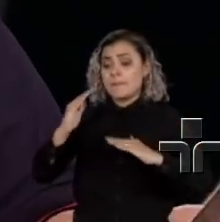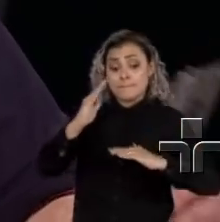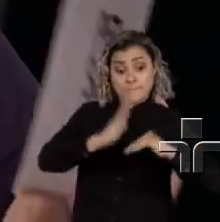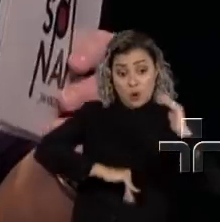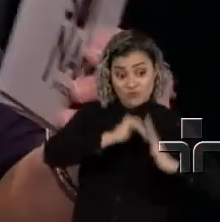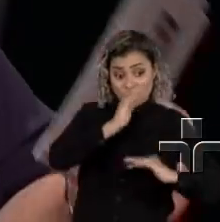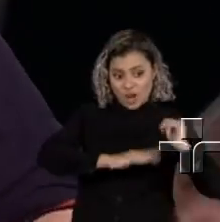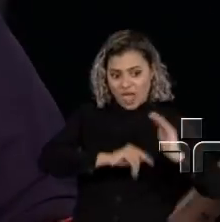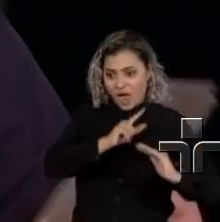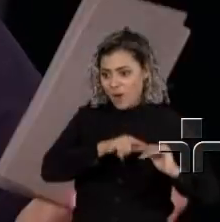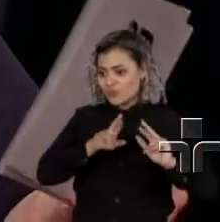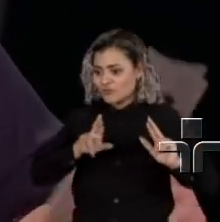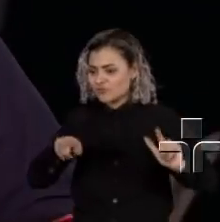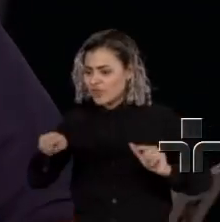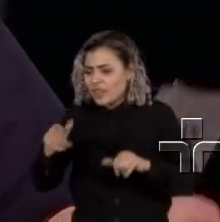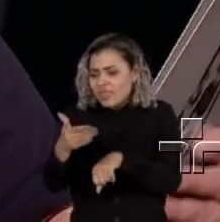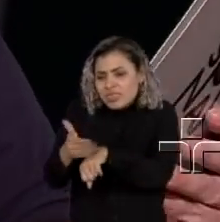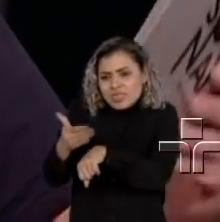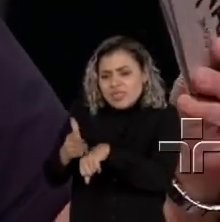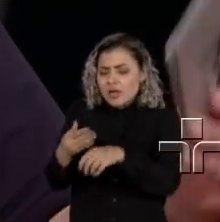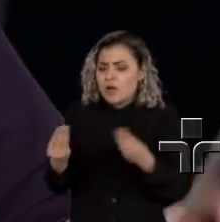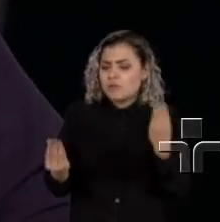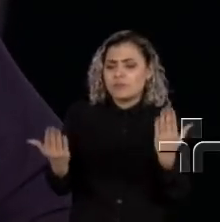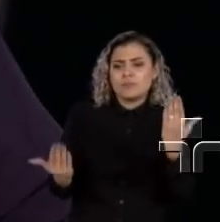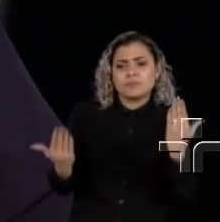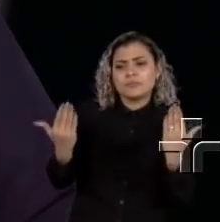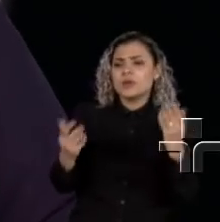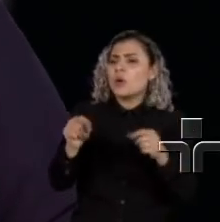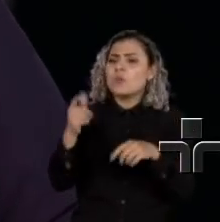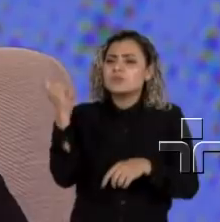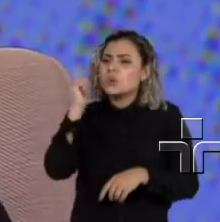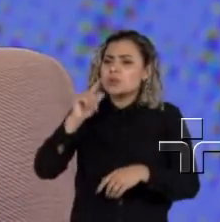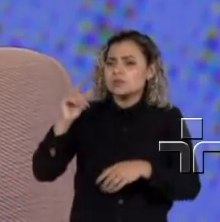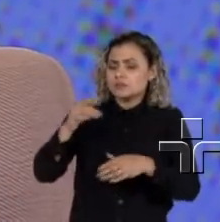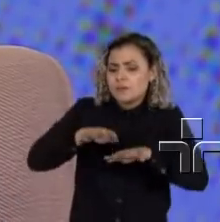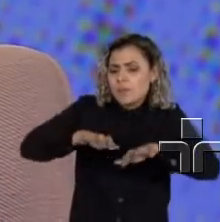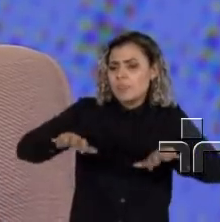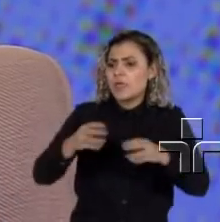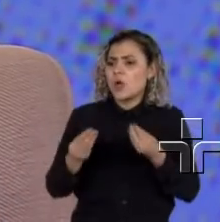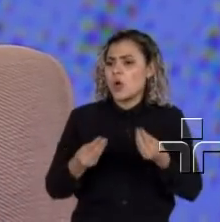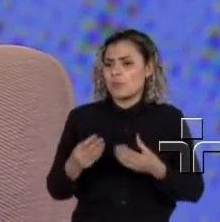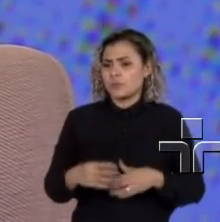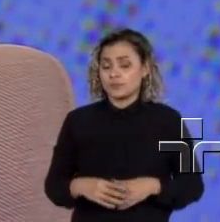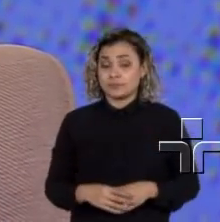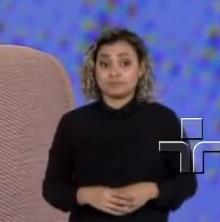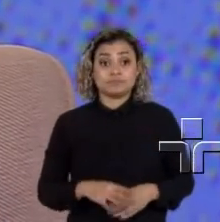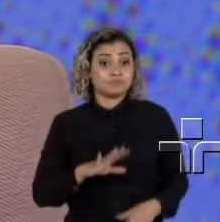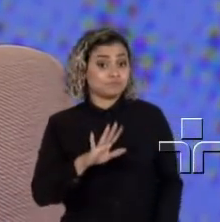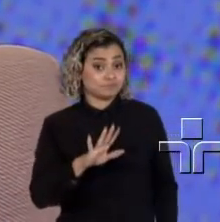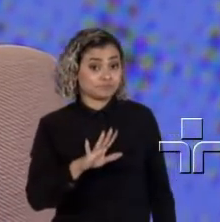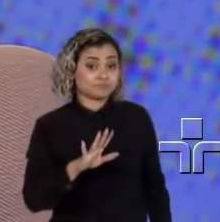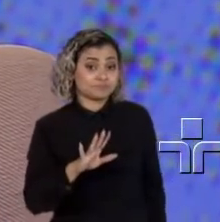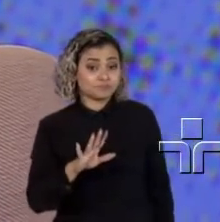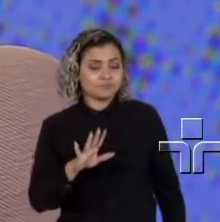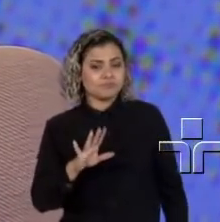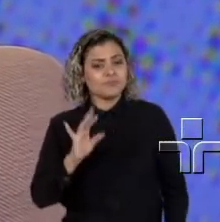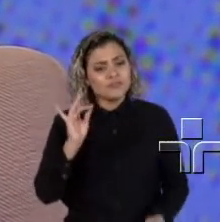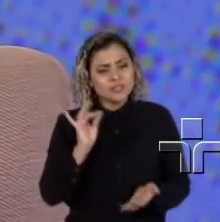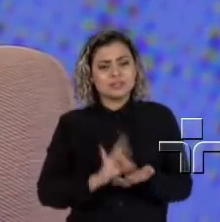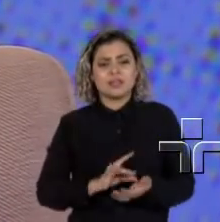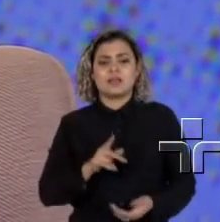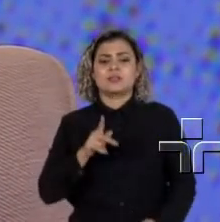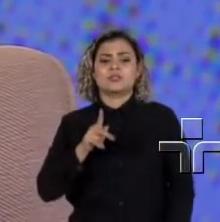profissional? Como é que se deu isso e como é que você se situou nessa história? Sabe, o Fúvio, eu sempre